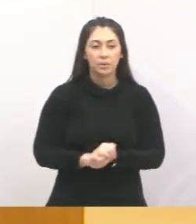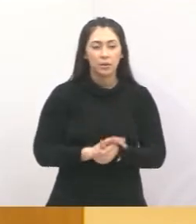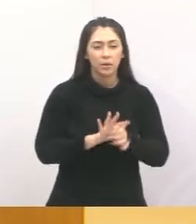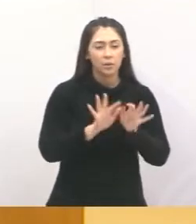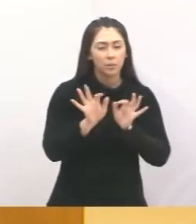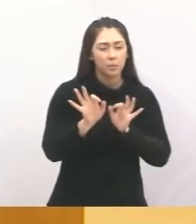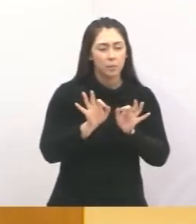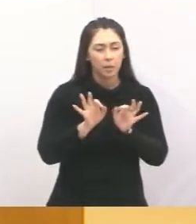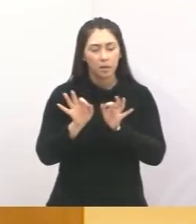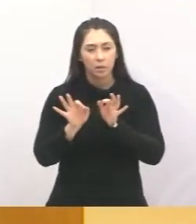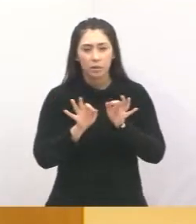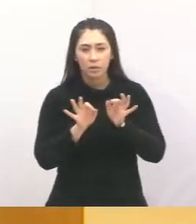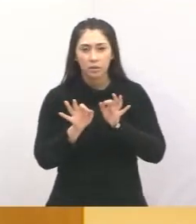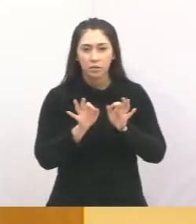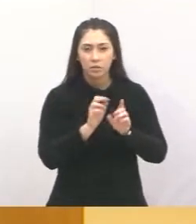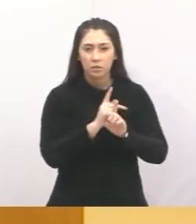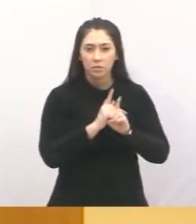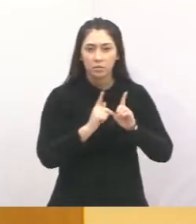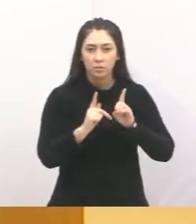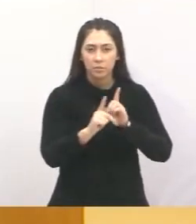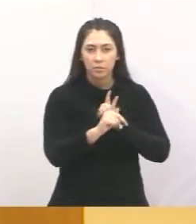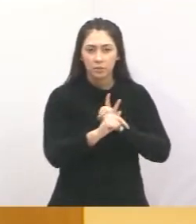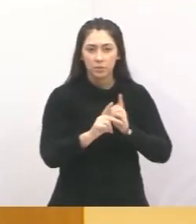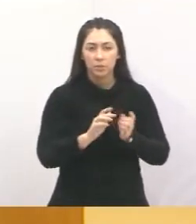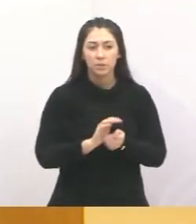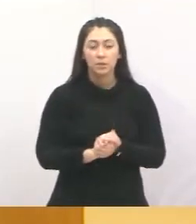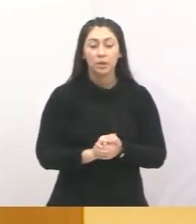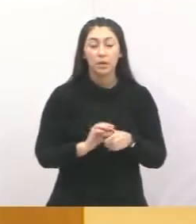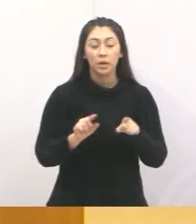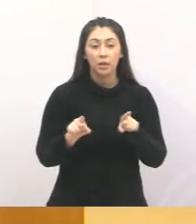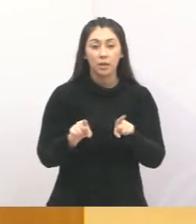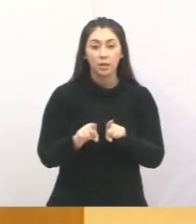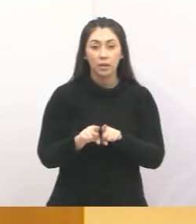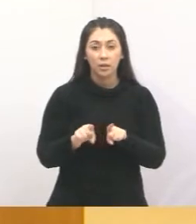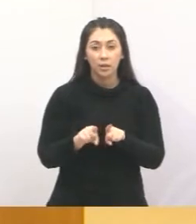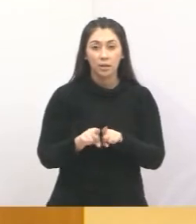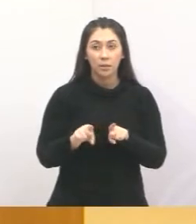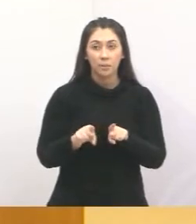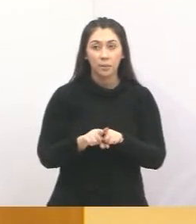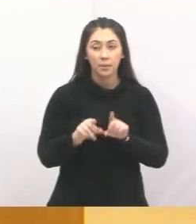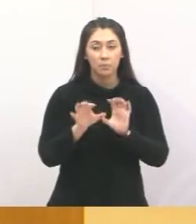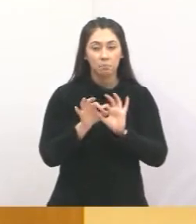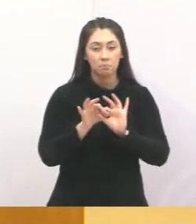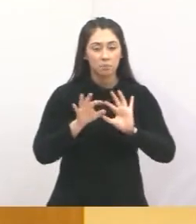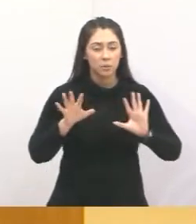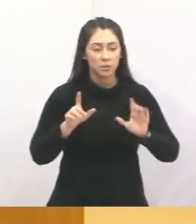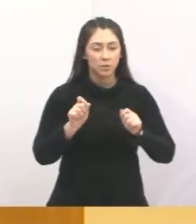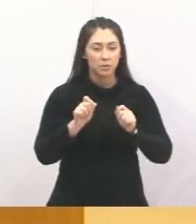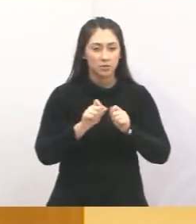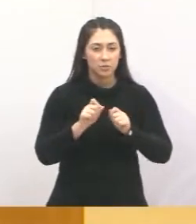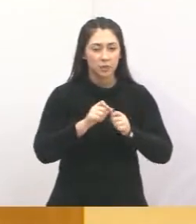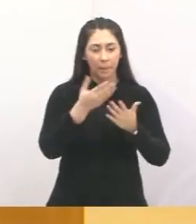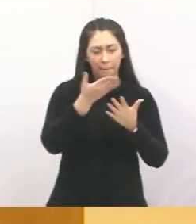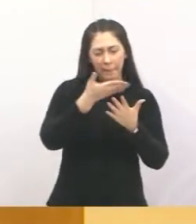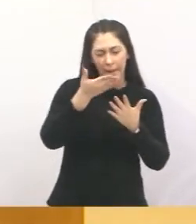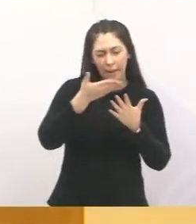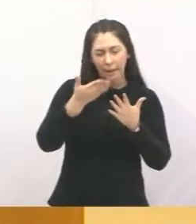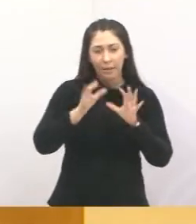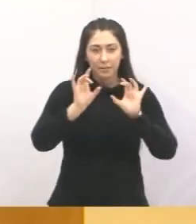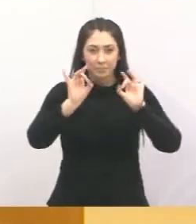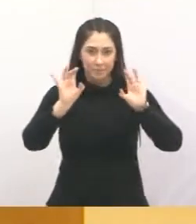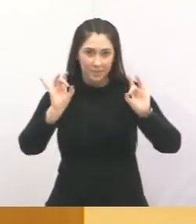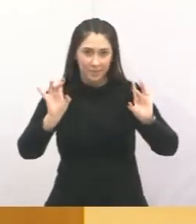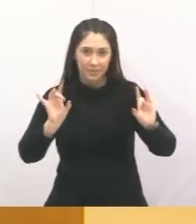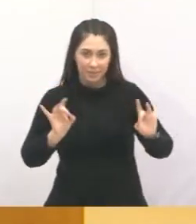de benefícios em lei complementar e também uma autorização para realizar parcelamento especial em